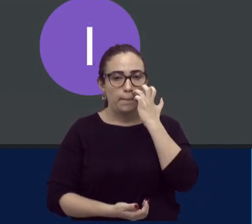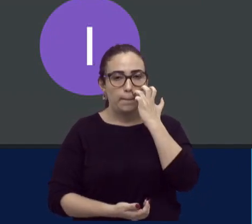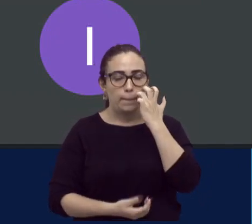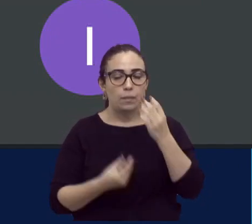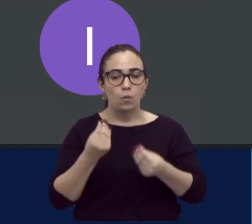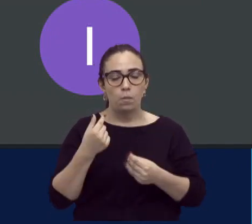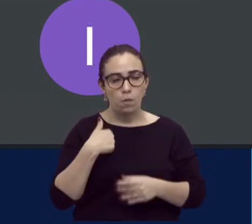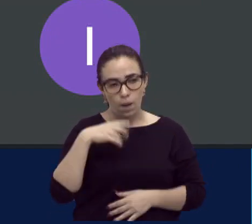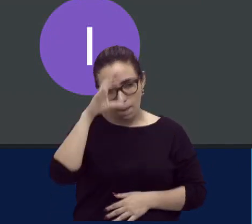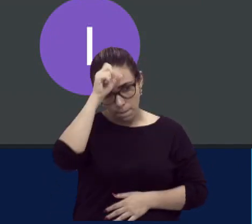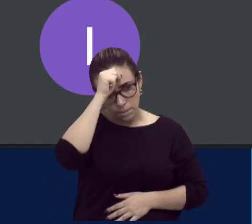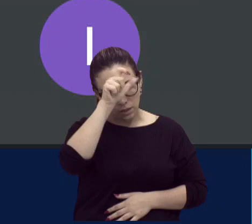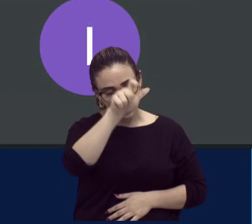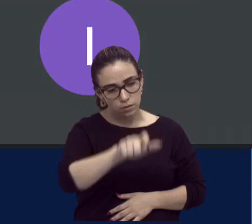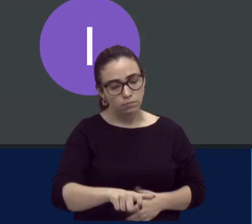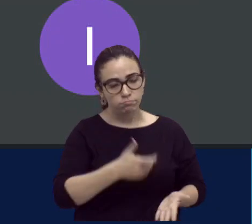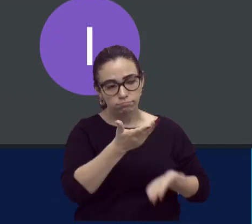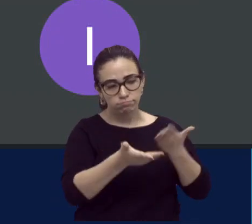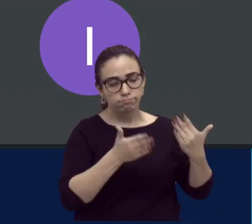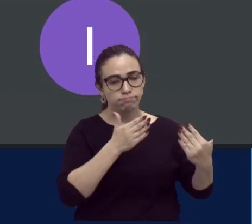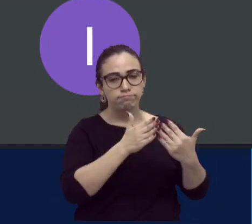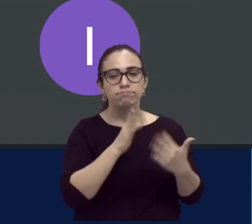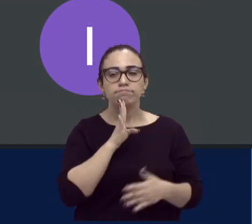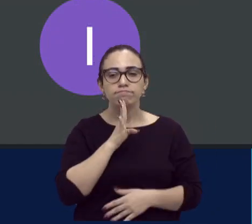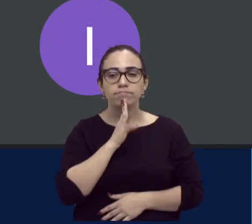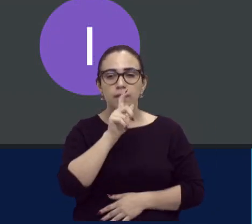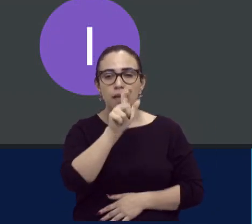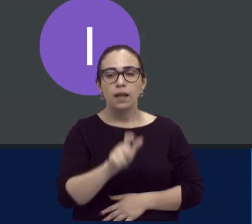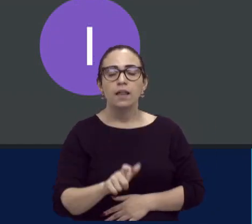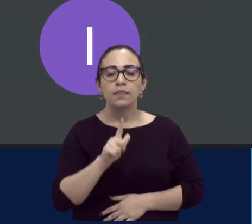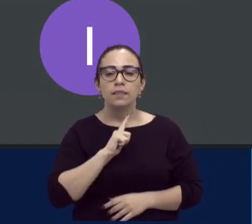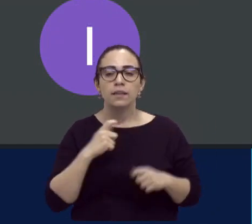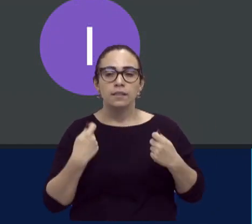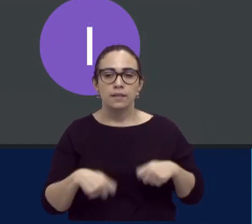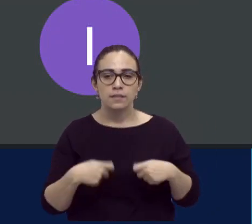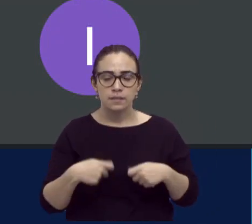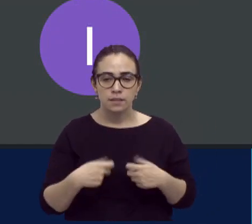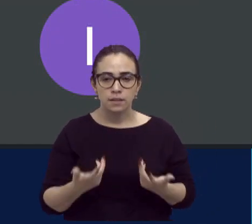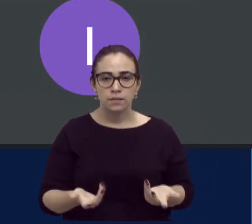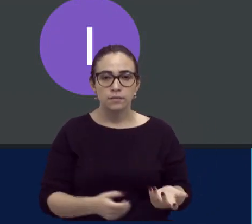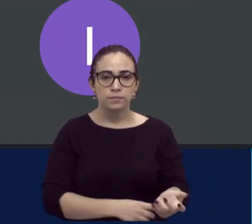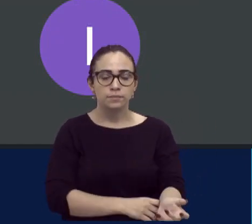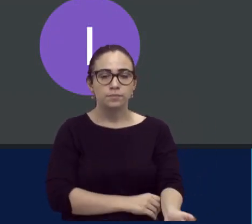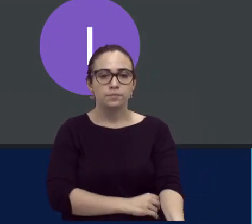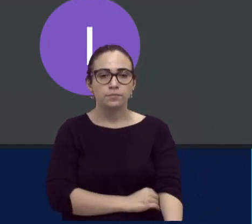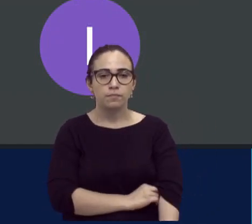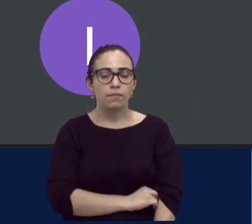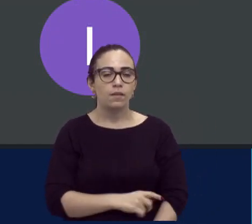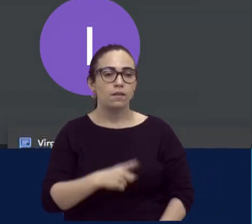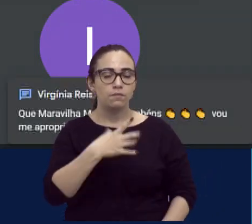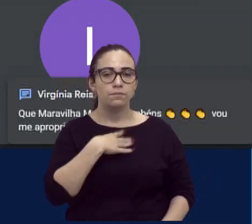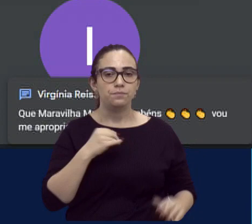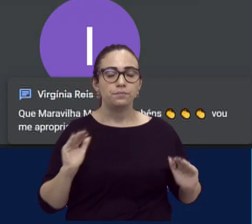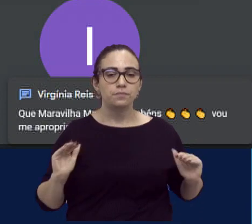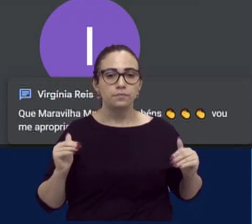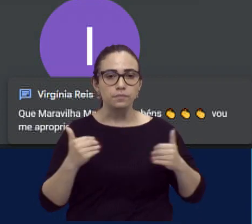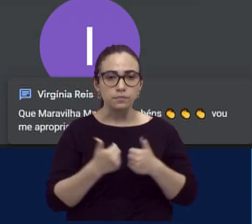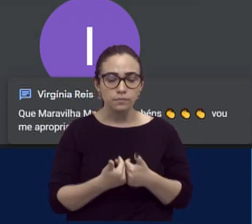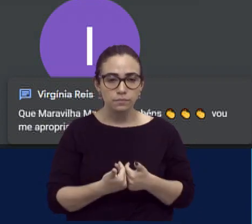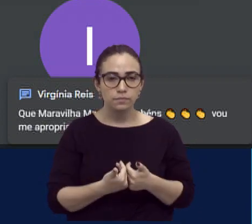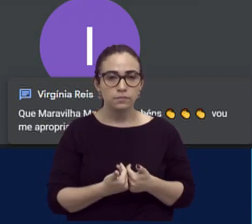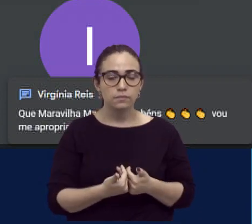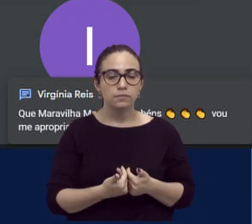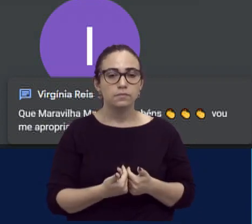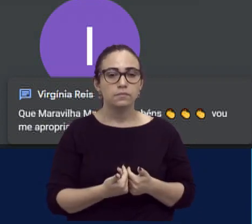essa pessoa, compreendendo que ela tinha uma necessidade, ela já era mãe de um autista, e ela havia